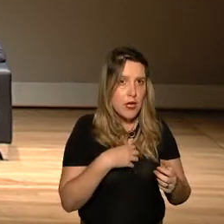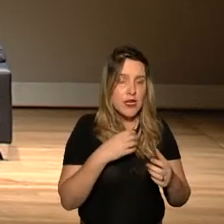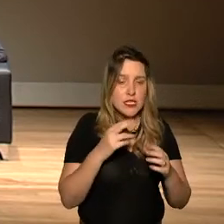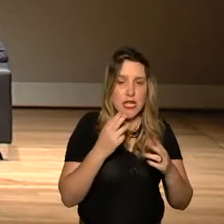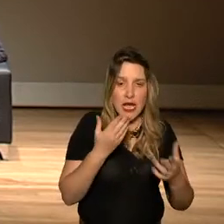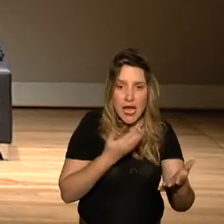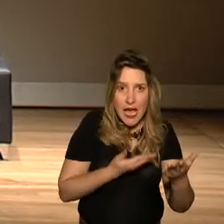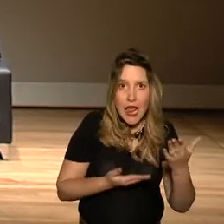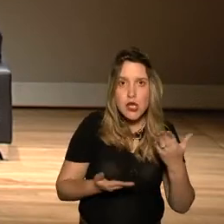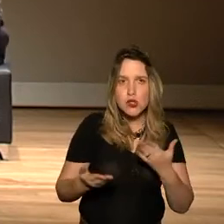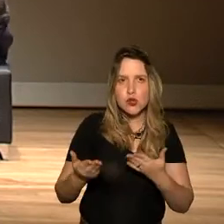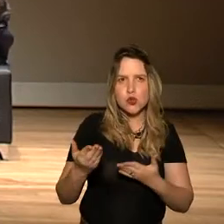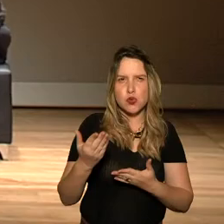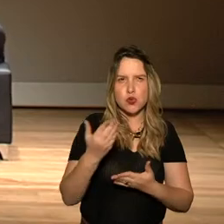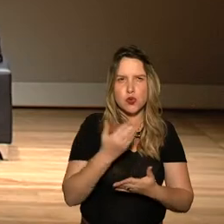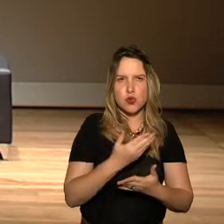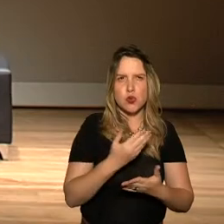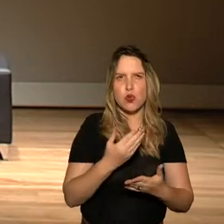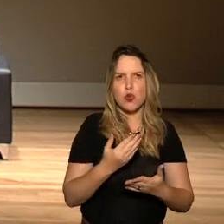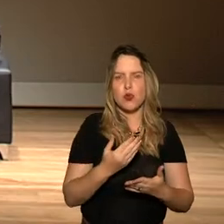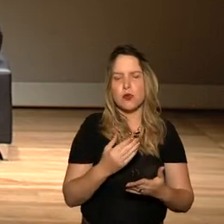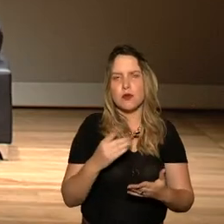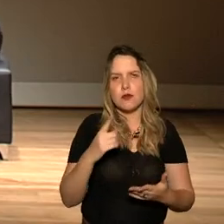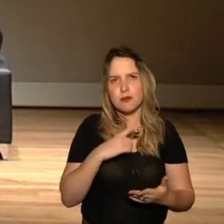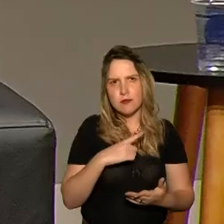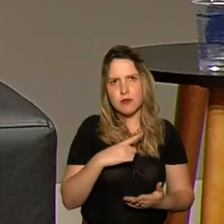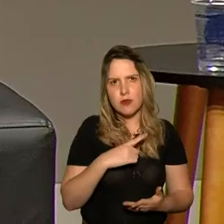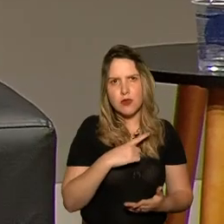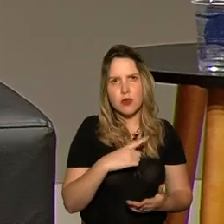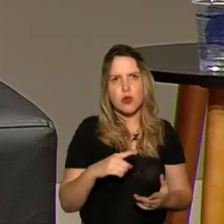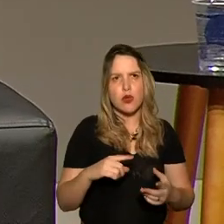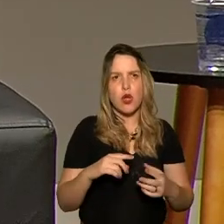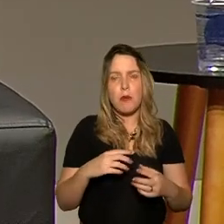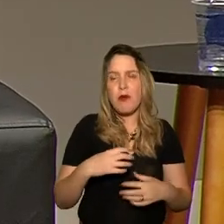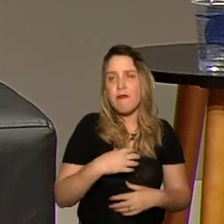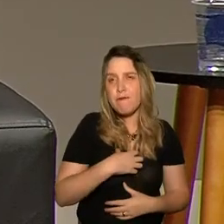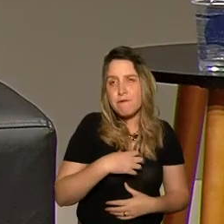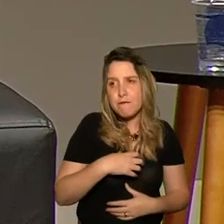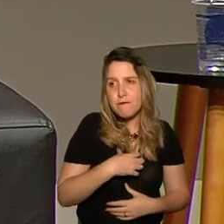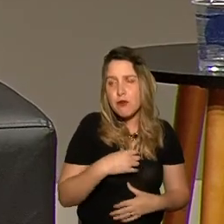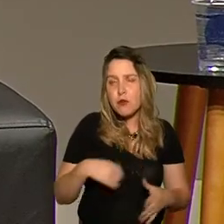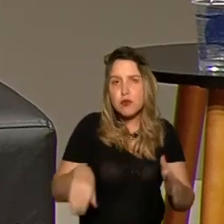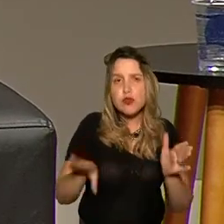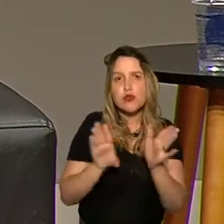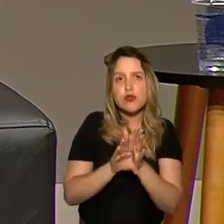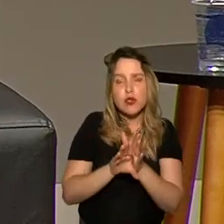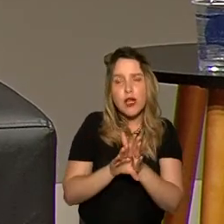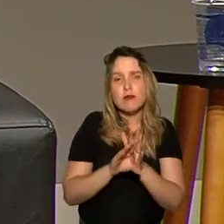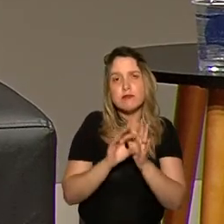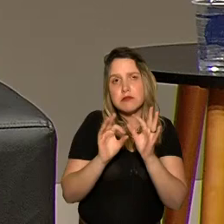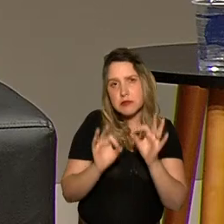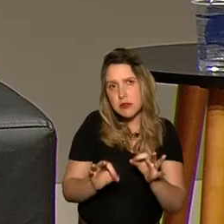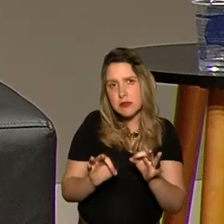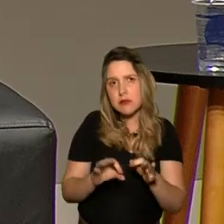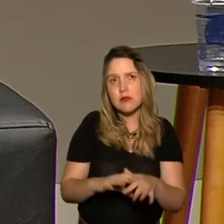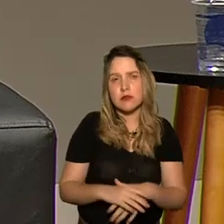relacionar com uma com um objeto artístico cultural não existe uma forma hegemônica embora